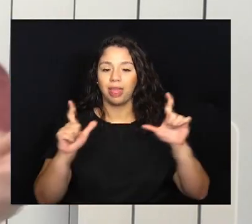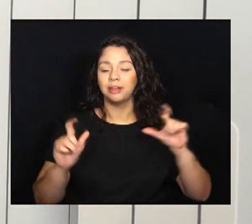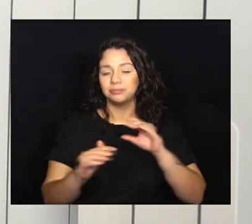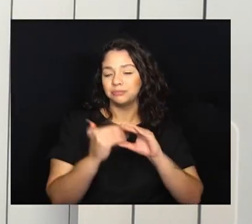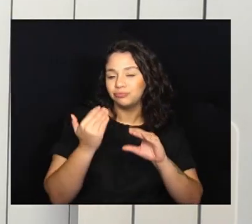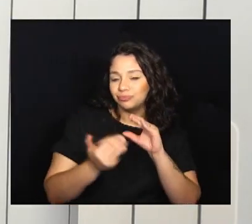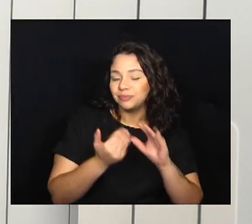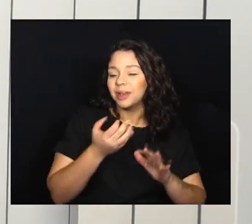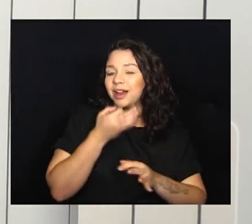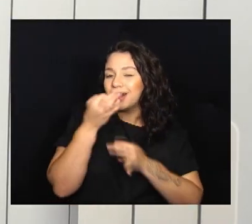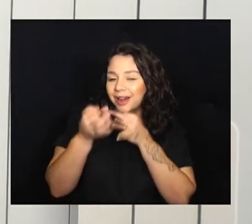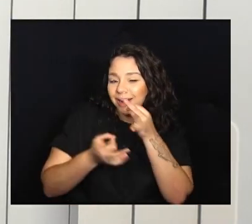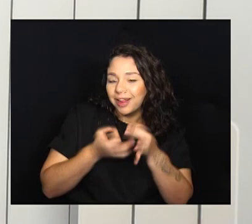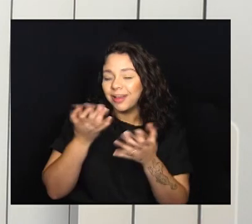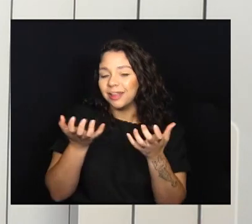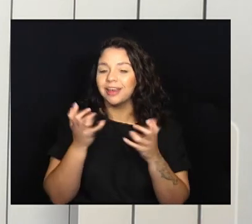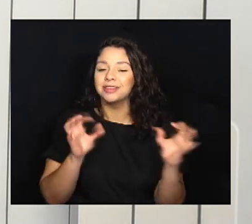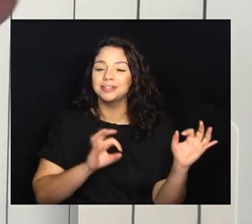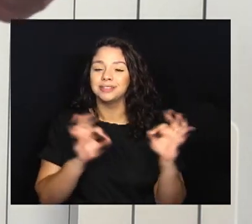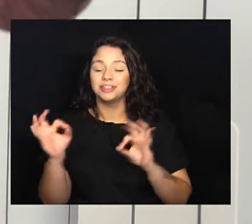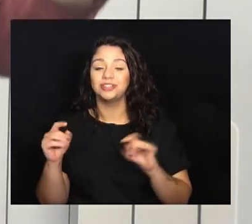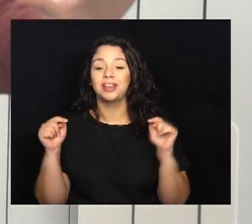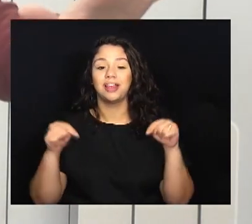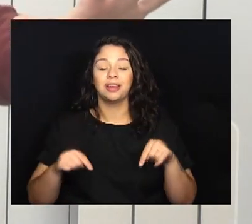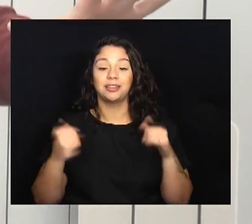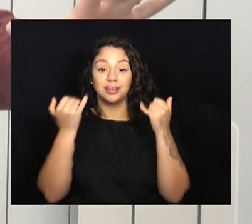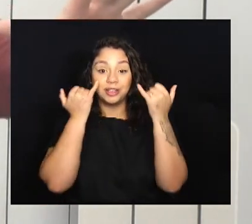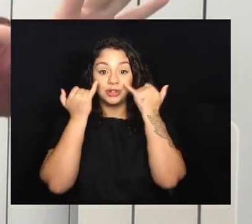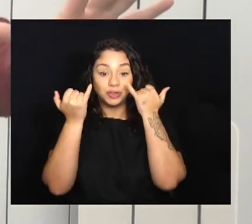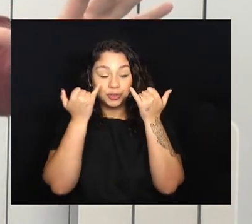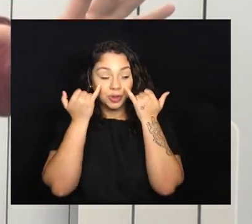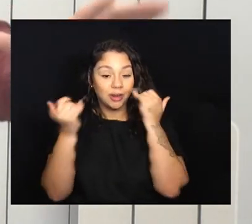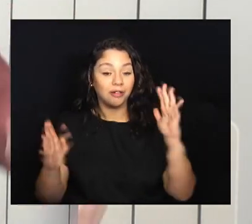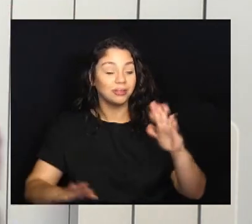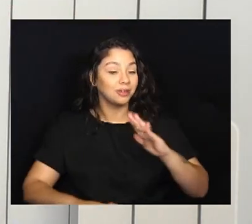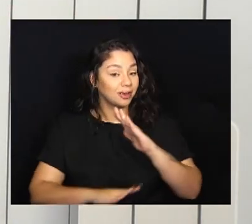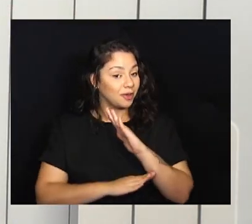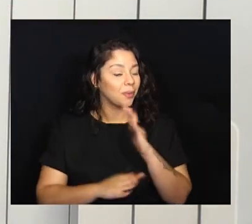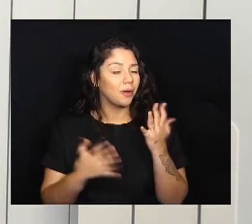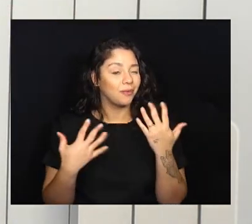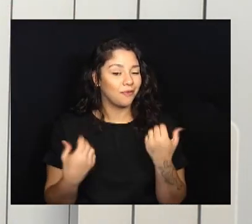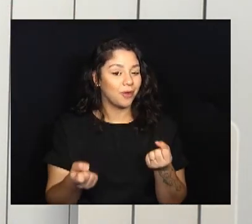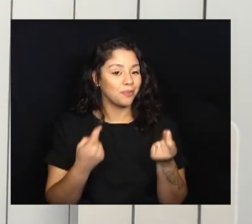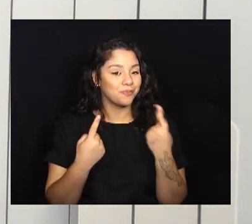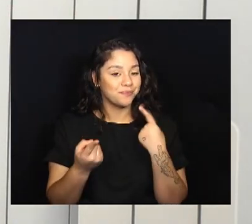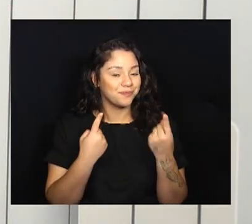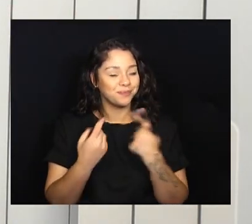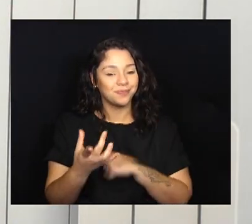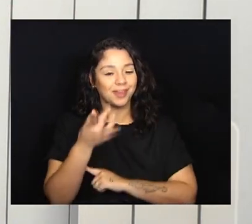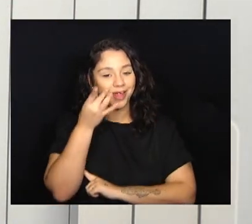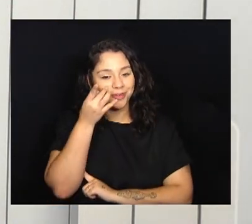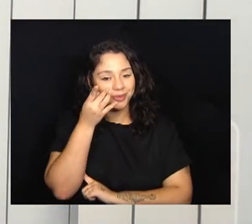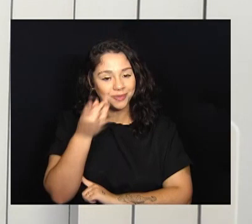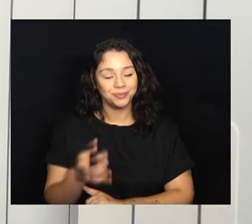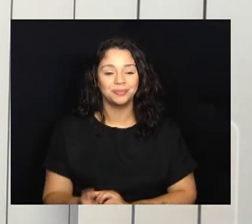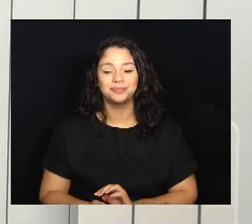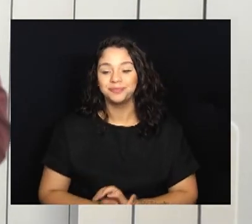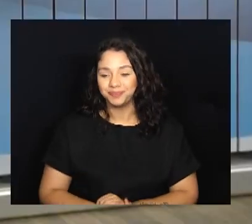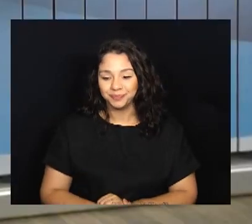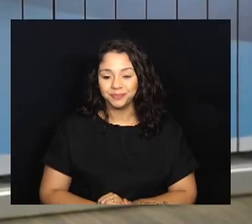seu elogio, uma crítica construtiva, ou o que você quer assistir aqui no nosso telejornal, que a gente conversa ao